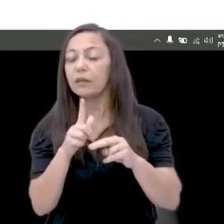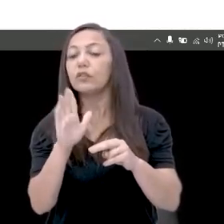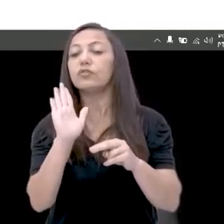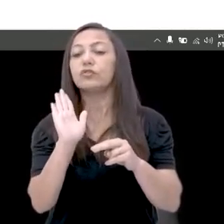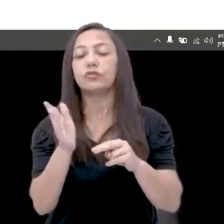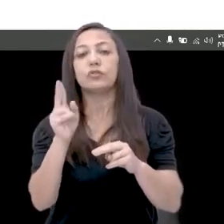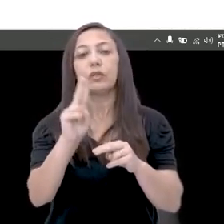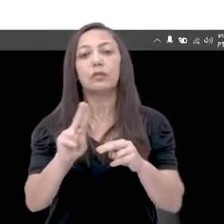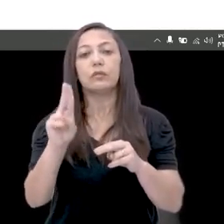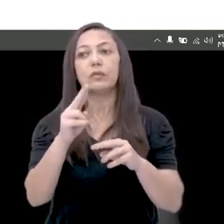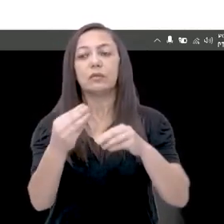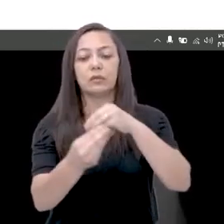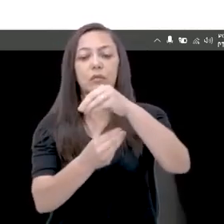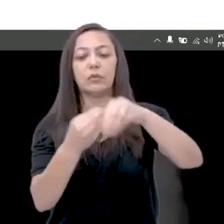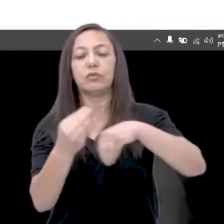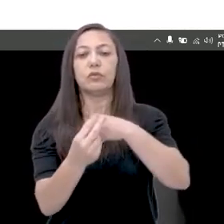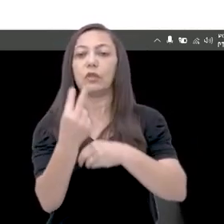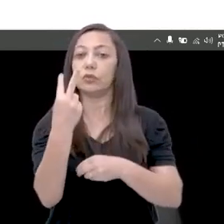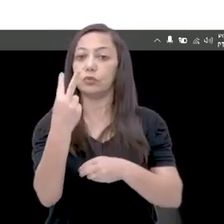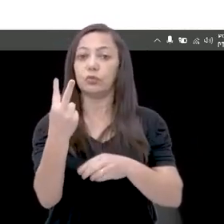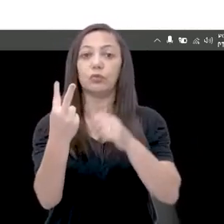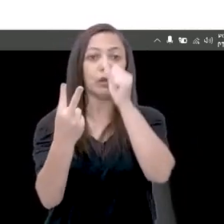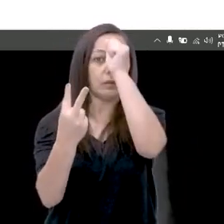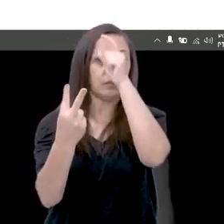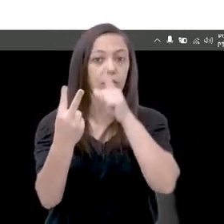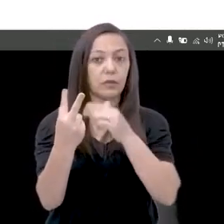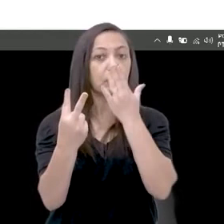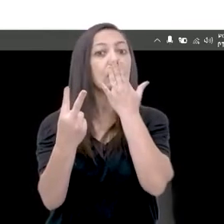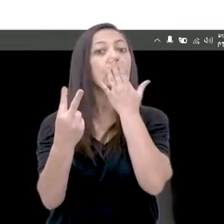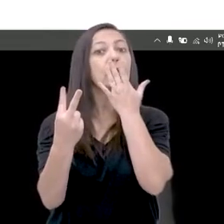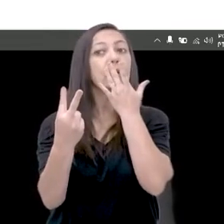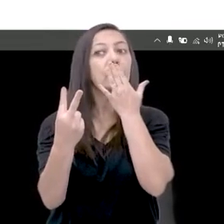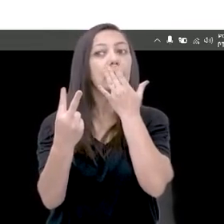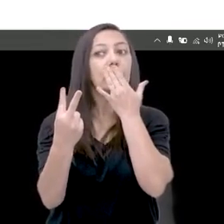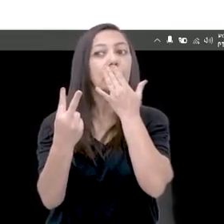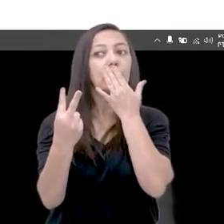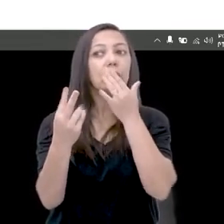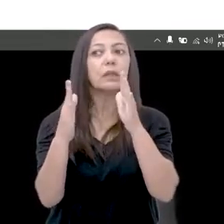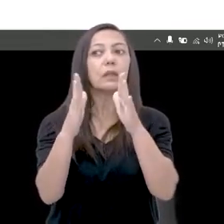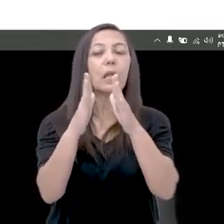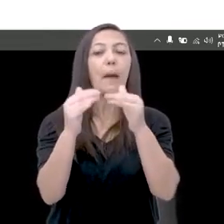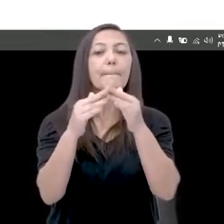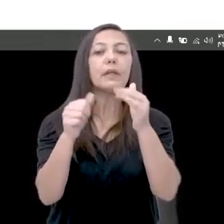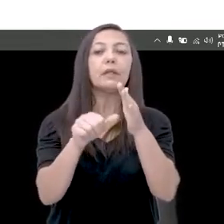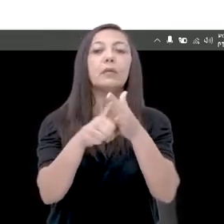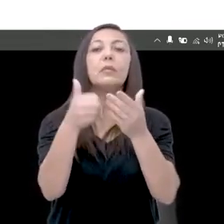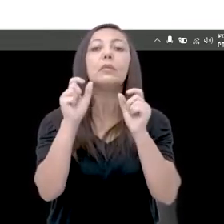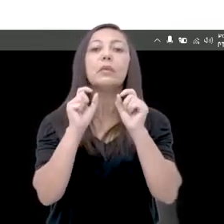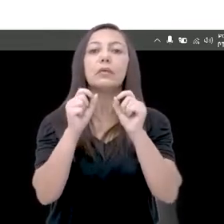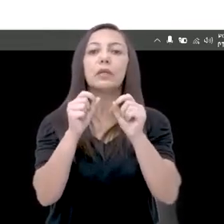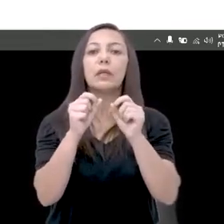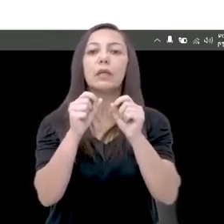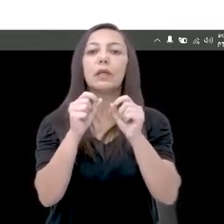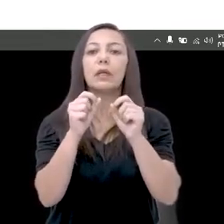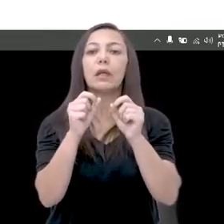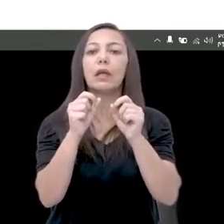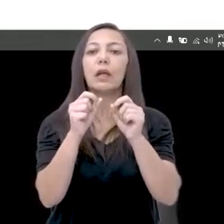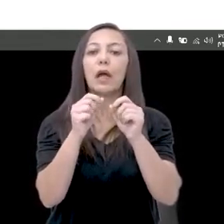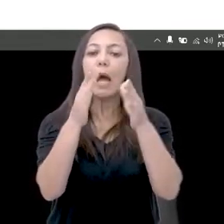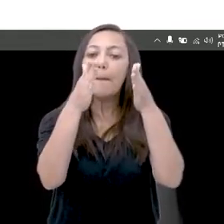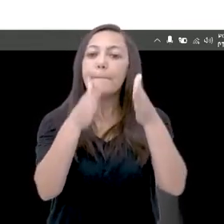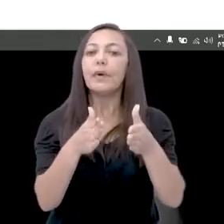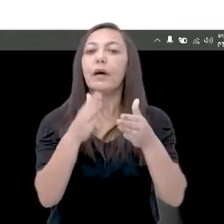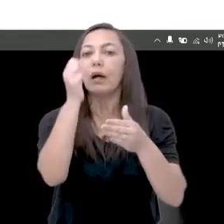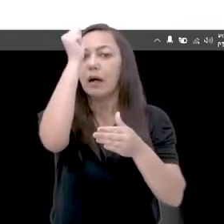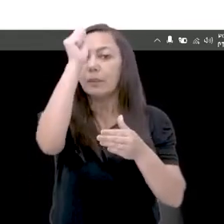amarela utilizada na mistura, que no caso aqui são duas. Vejam que aqui, ó, é o que se pede primeiro no enunciado, a parte